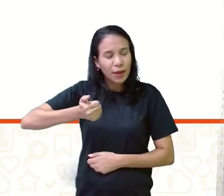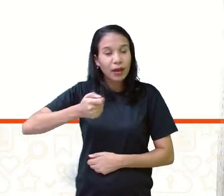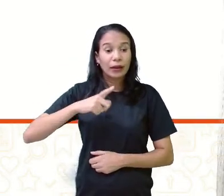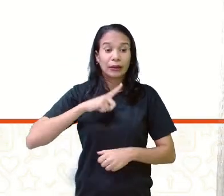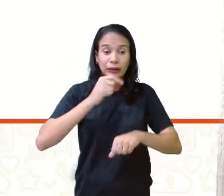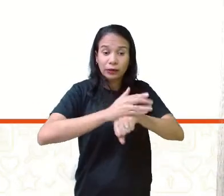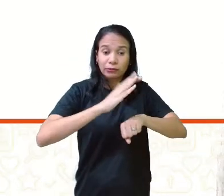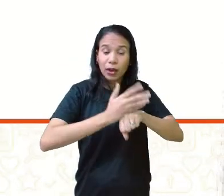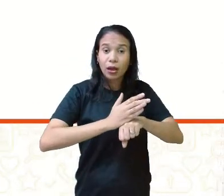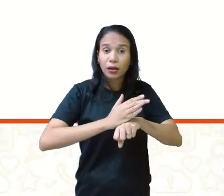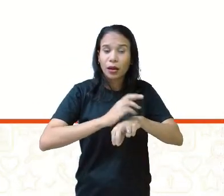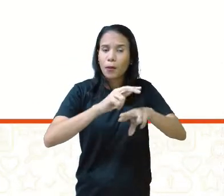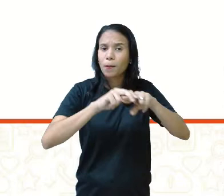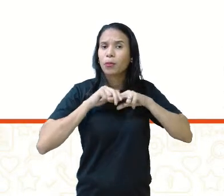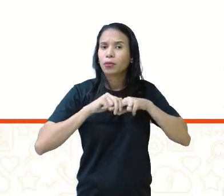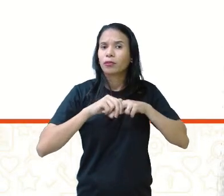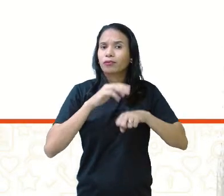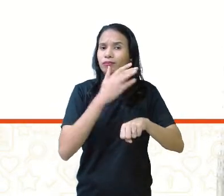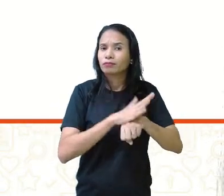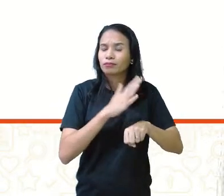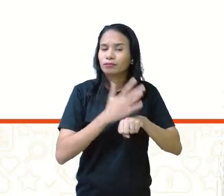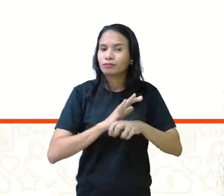fez e por que